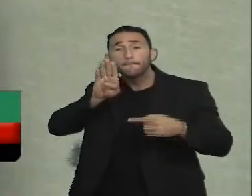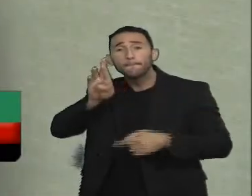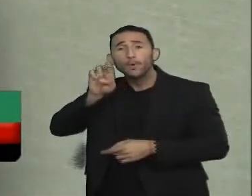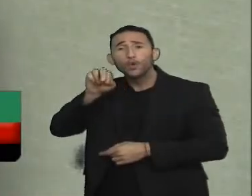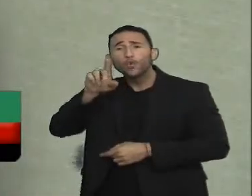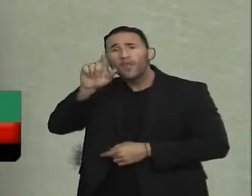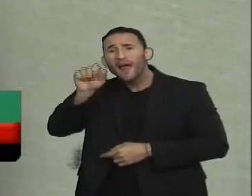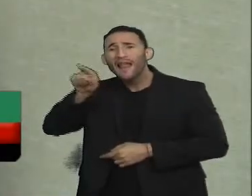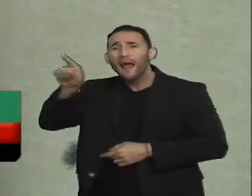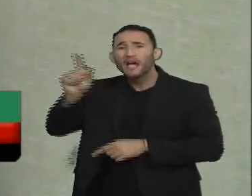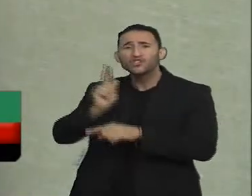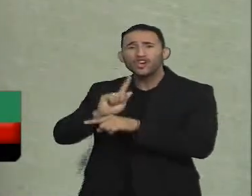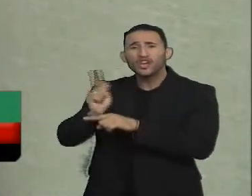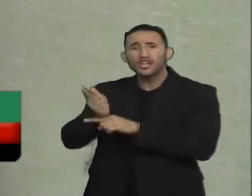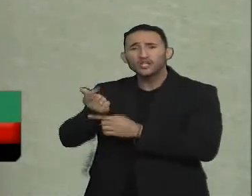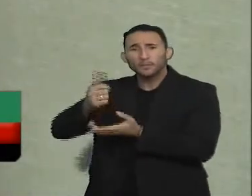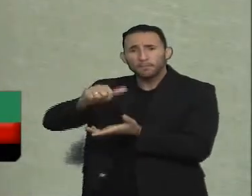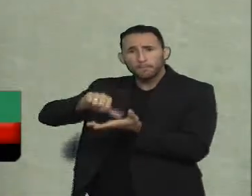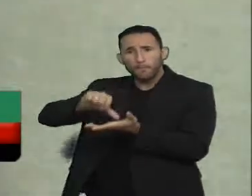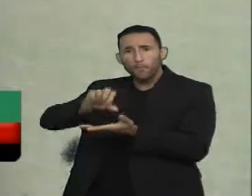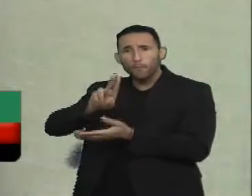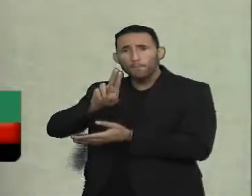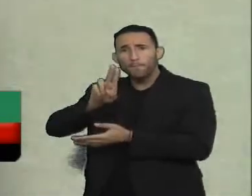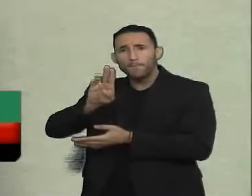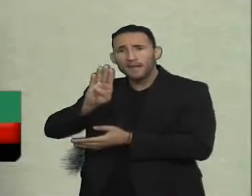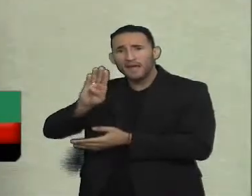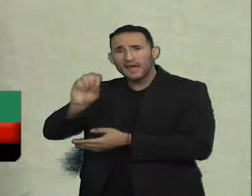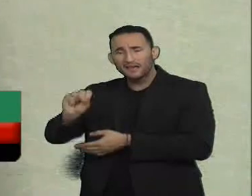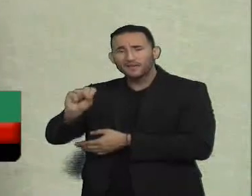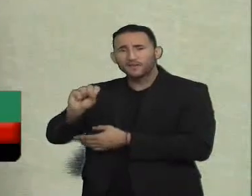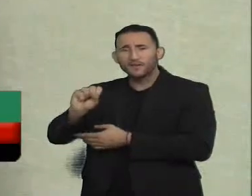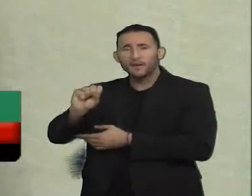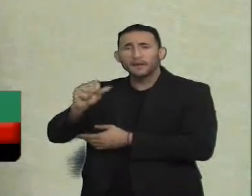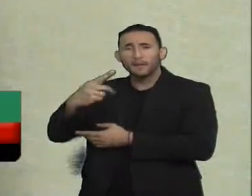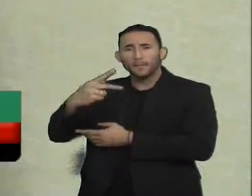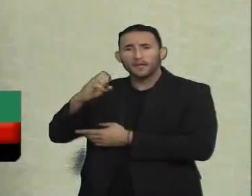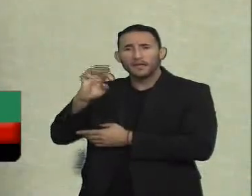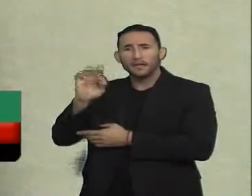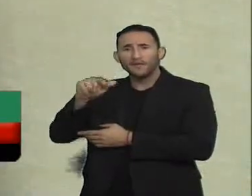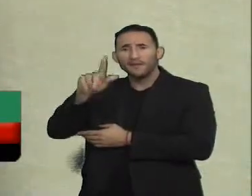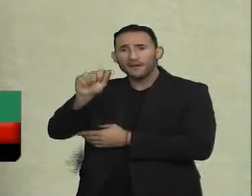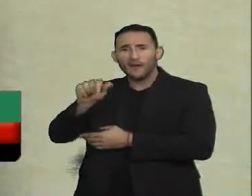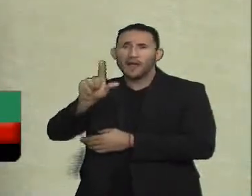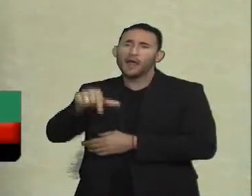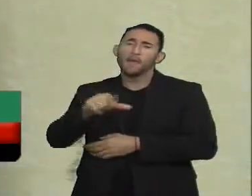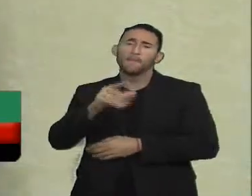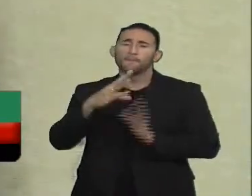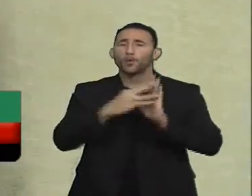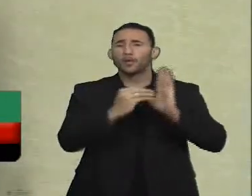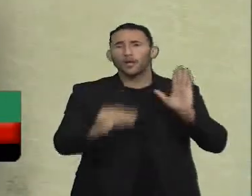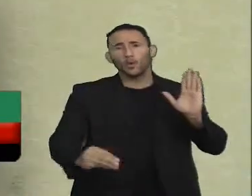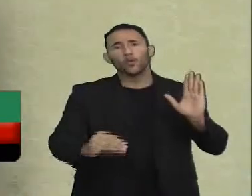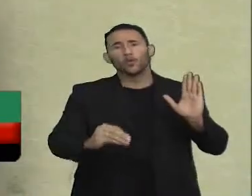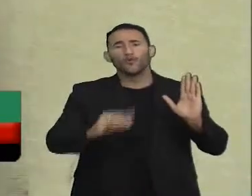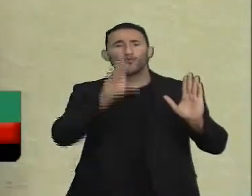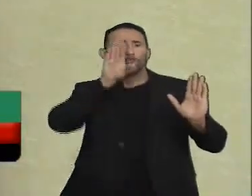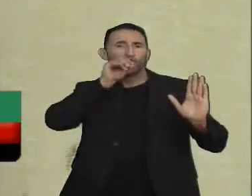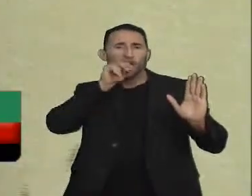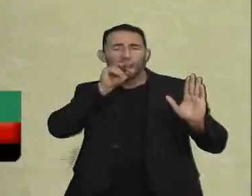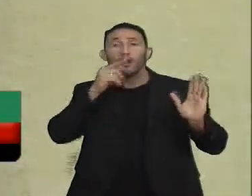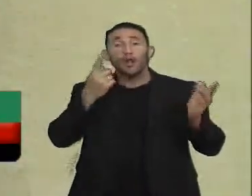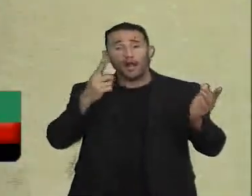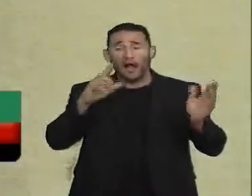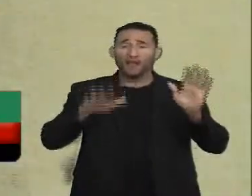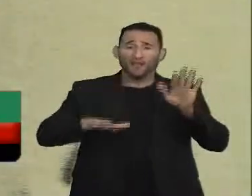do Pestana, que é outro exemplo de servidora. Então, a saúde, que nós, muitos de nós